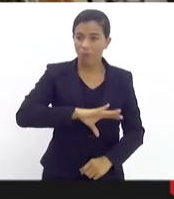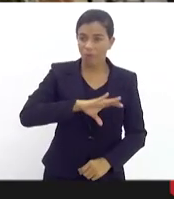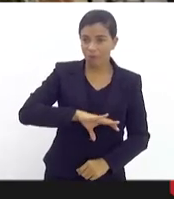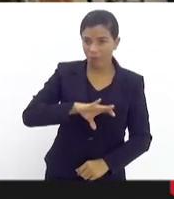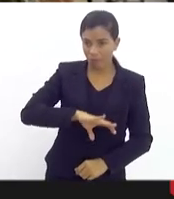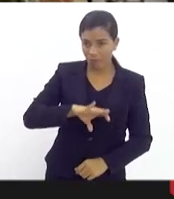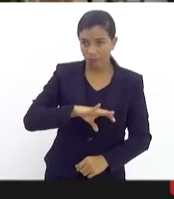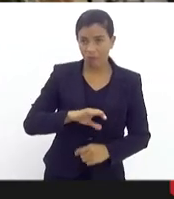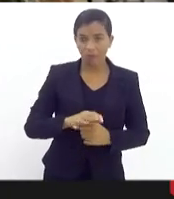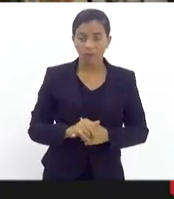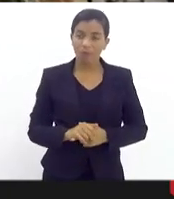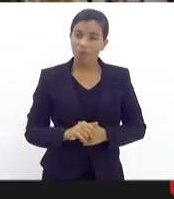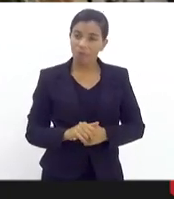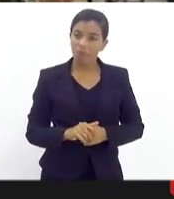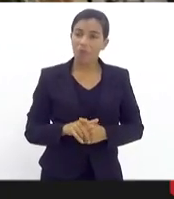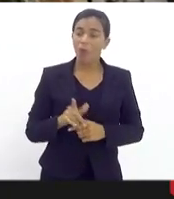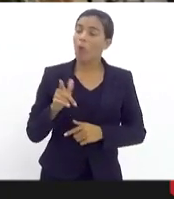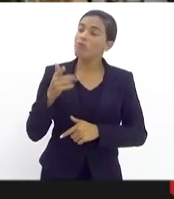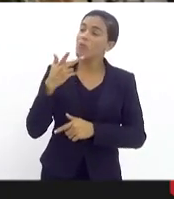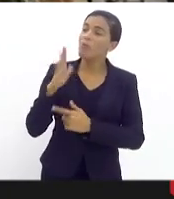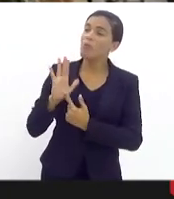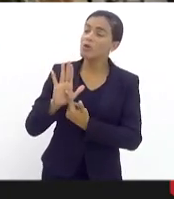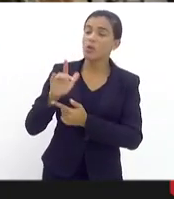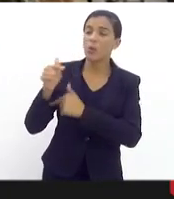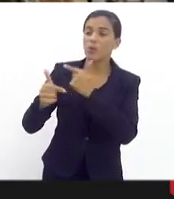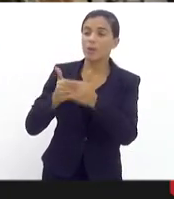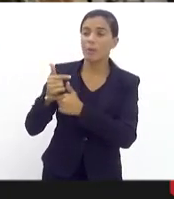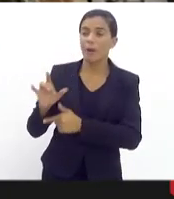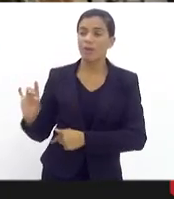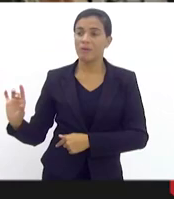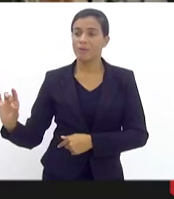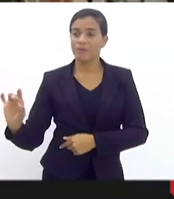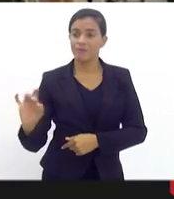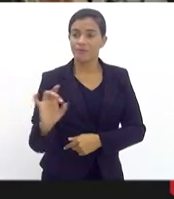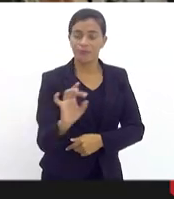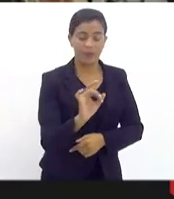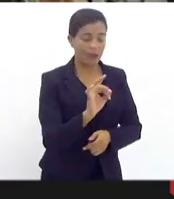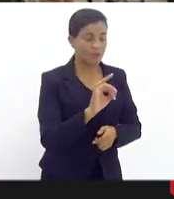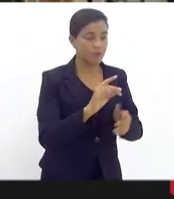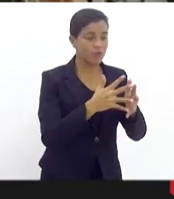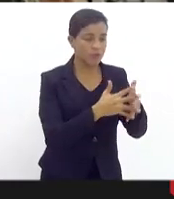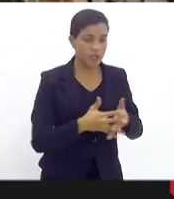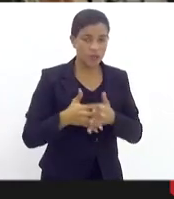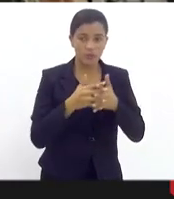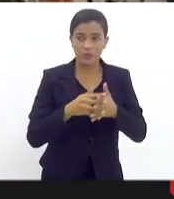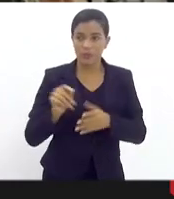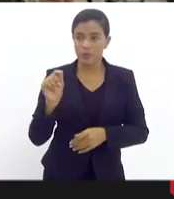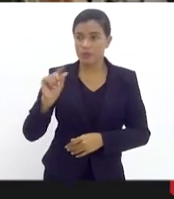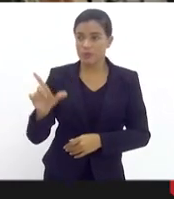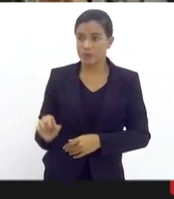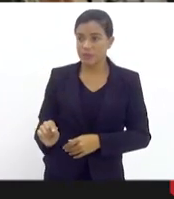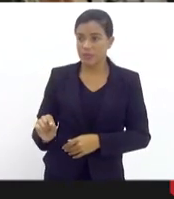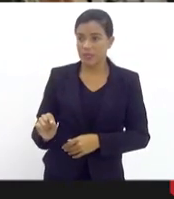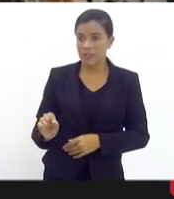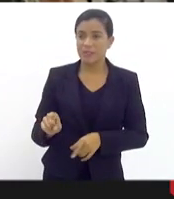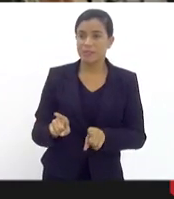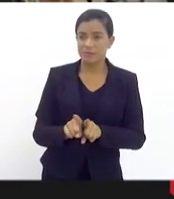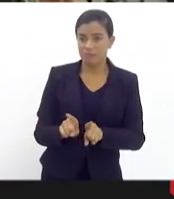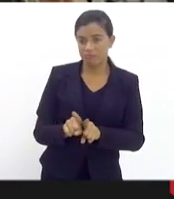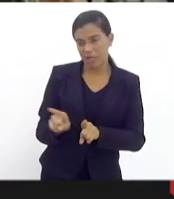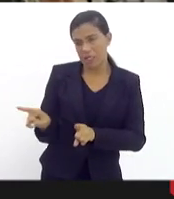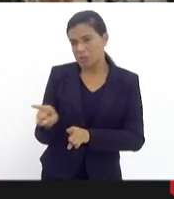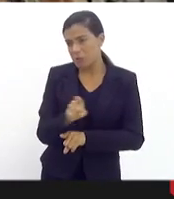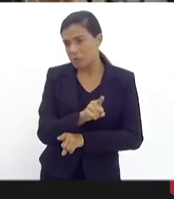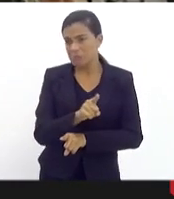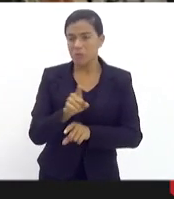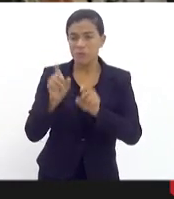arte do trabalho de cada um deles, sobretudo nos Estados Unidos, na Itália, são alguns dos especialistas